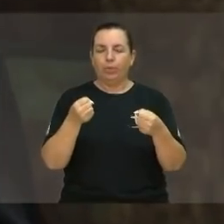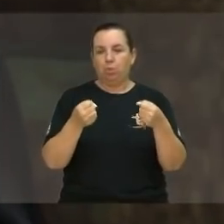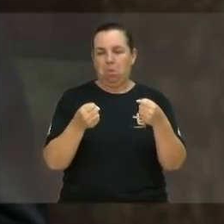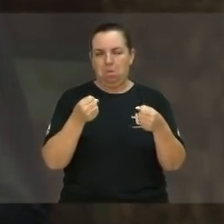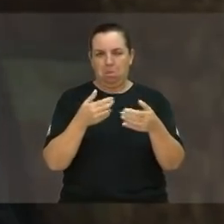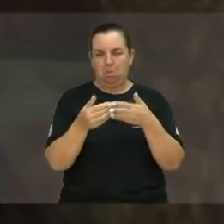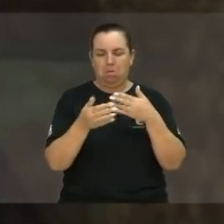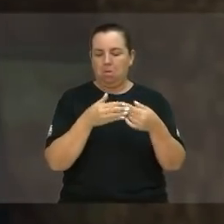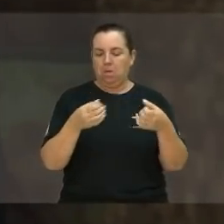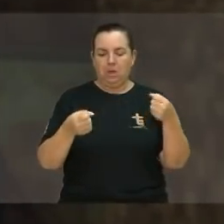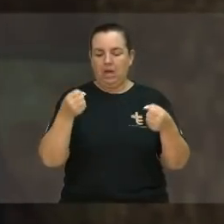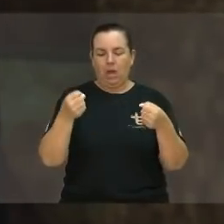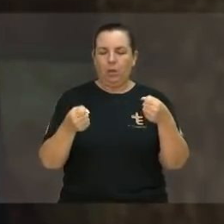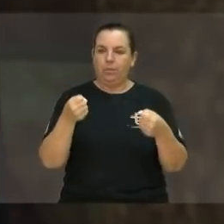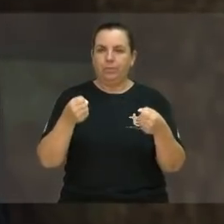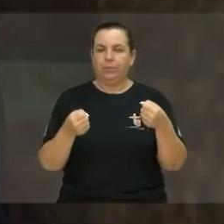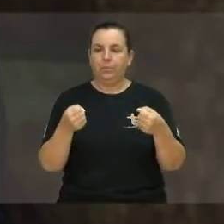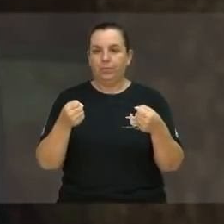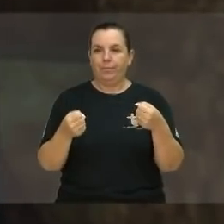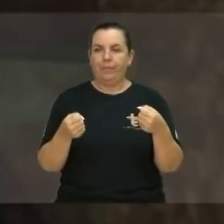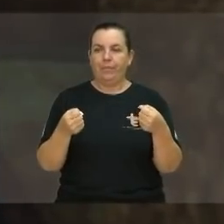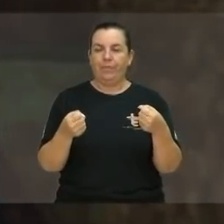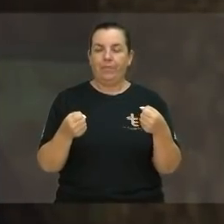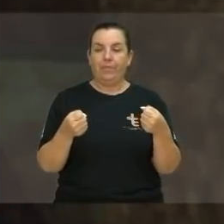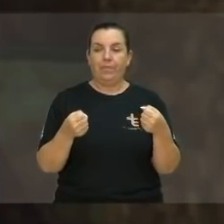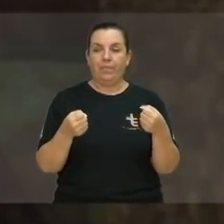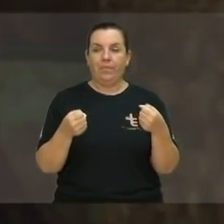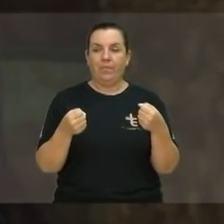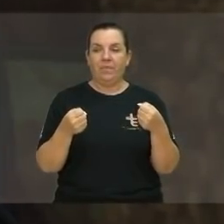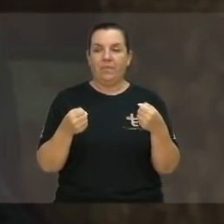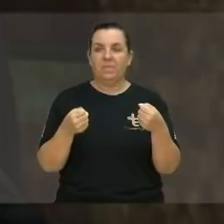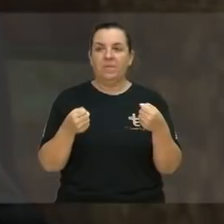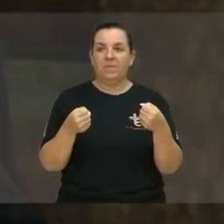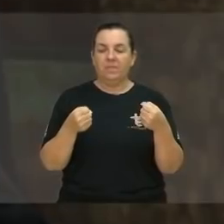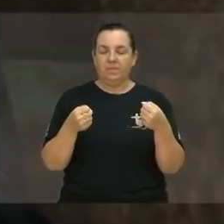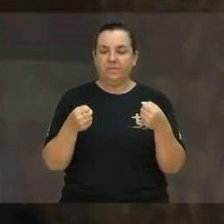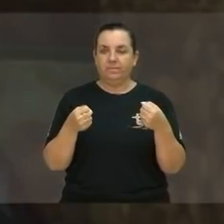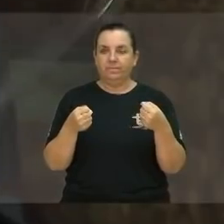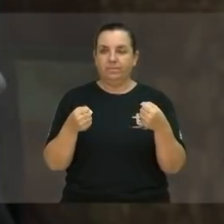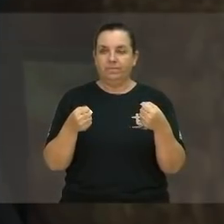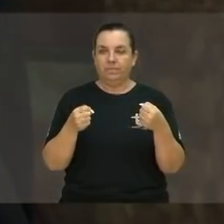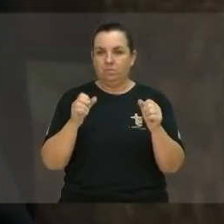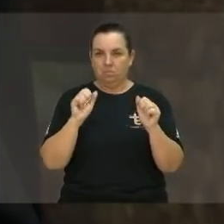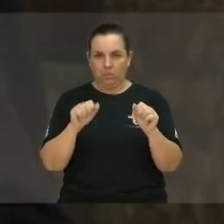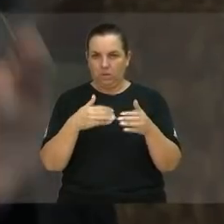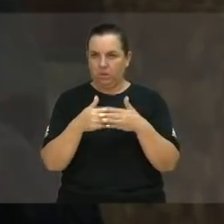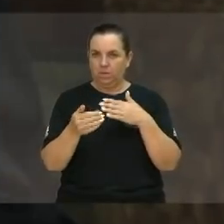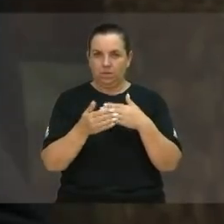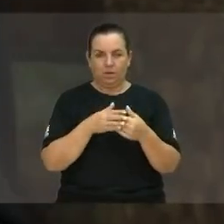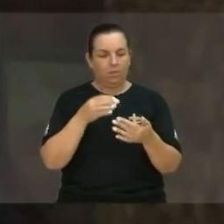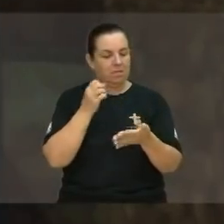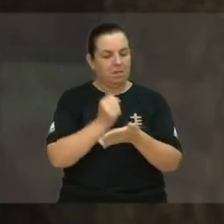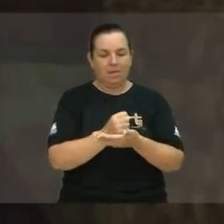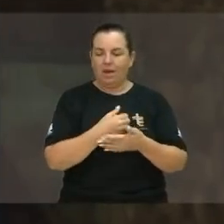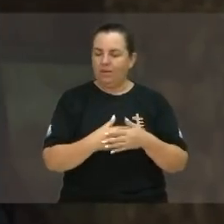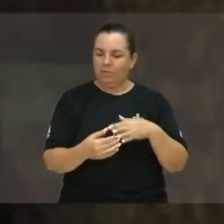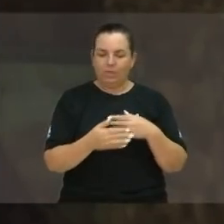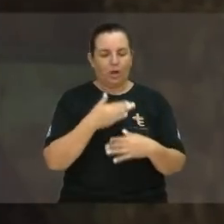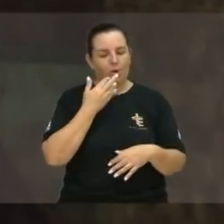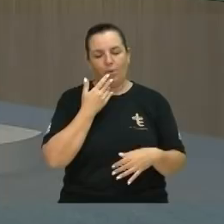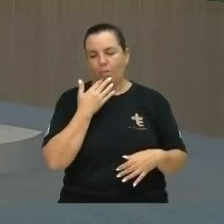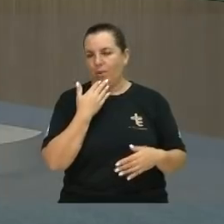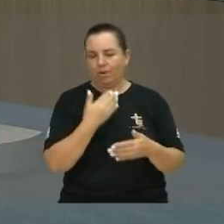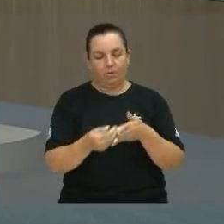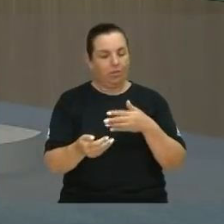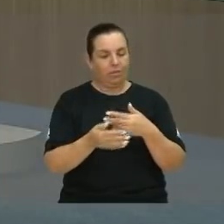veículo um automóvel e olhe e pode ser de qualquer marca de qualquer